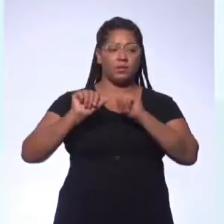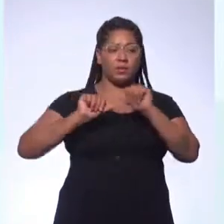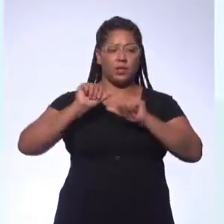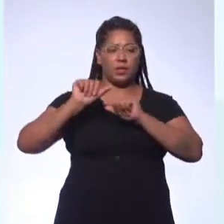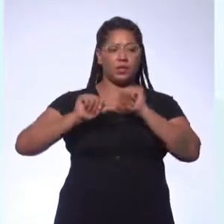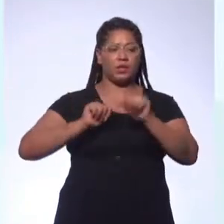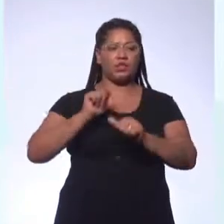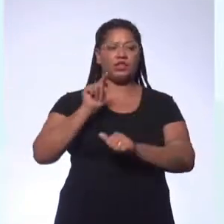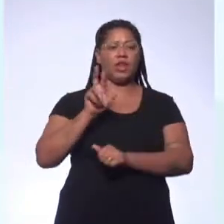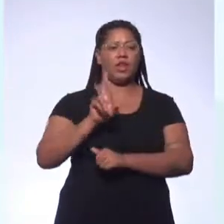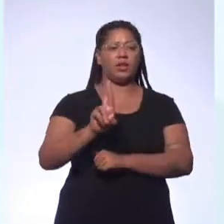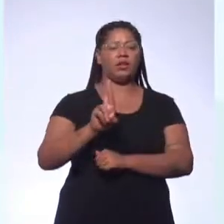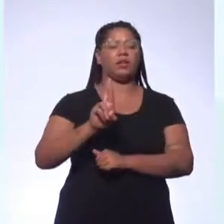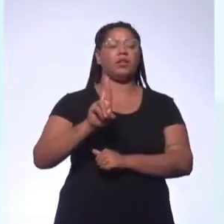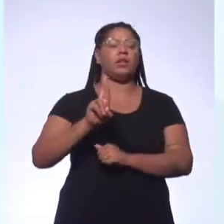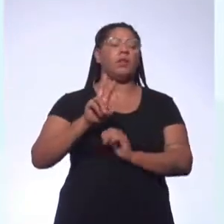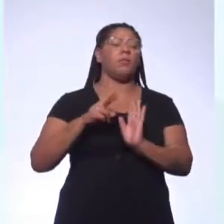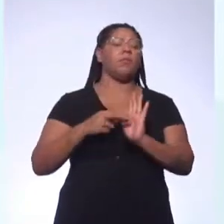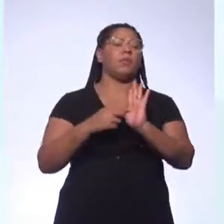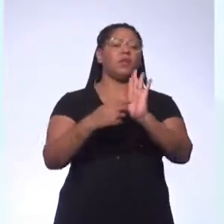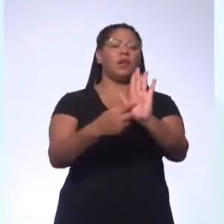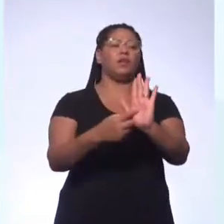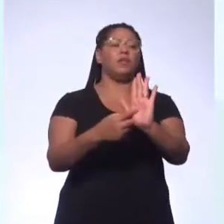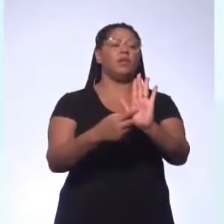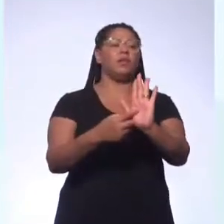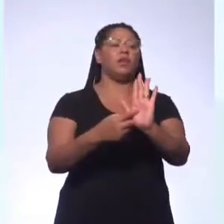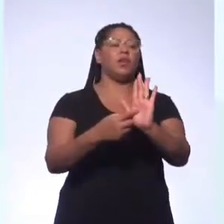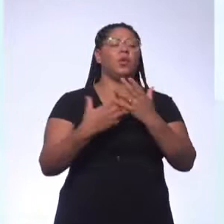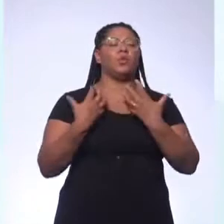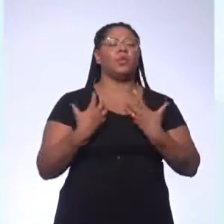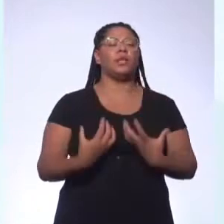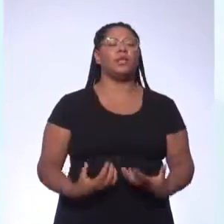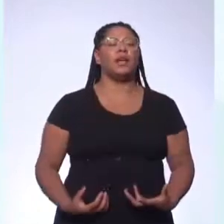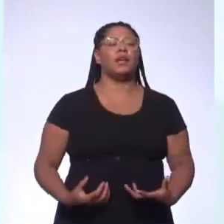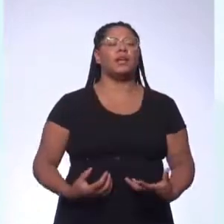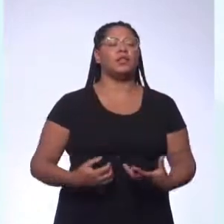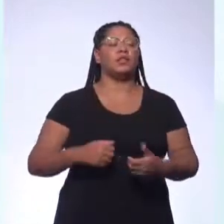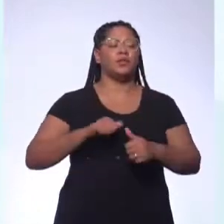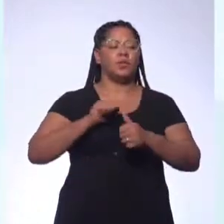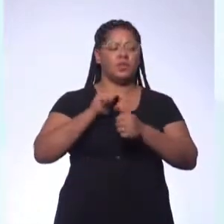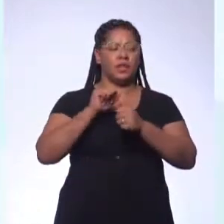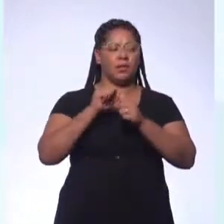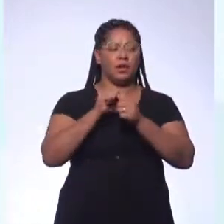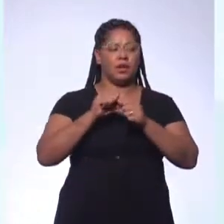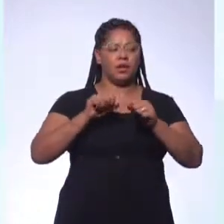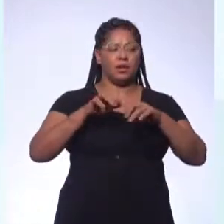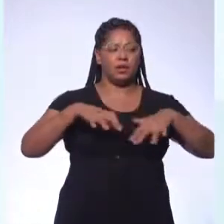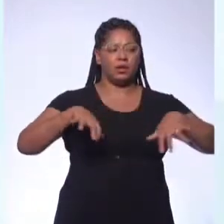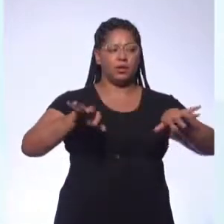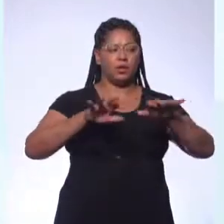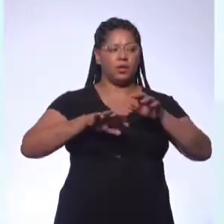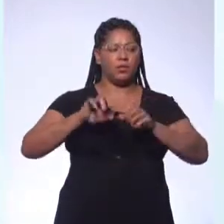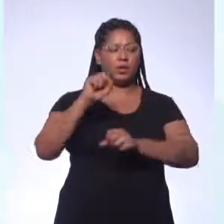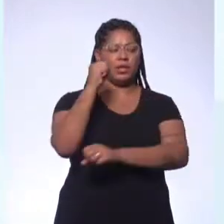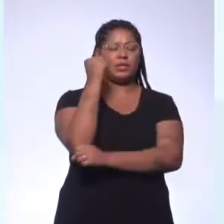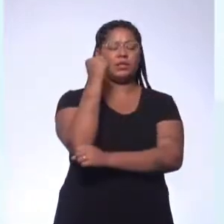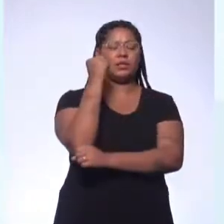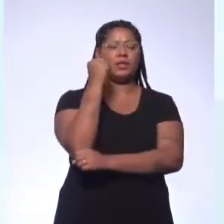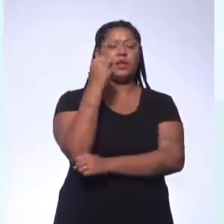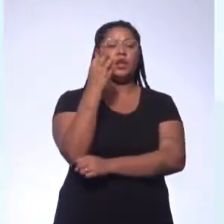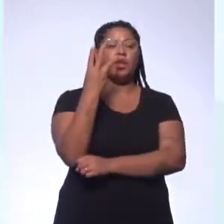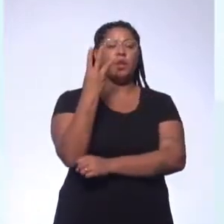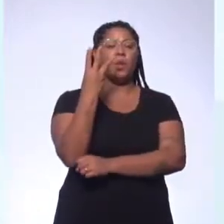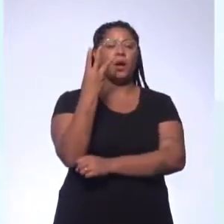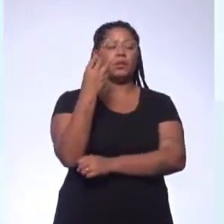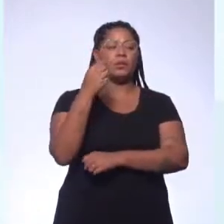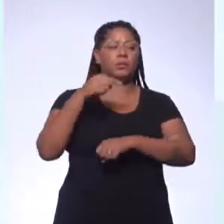por Gorbachev indicavam o desgaste do sistema comunista? Em 4 minutos nós